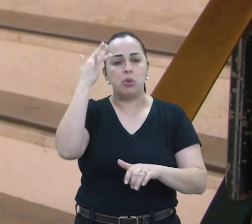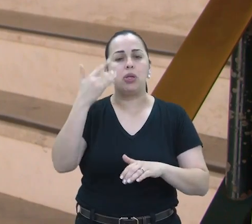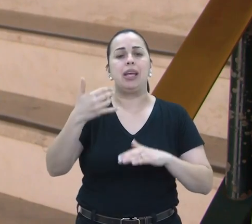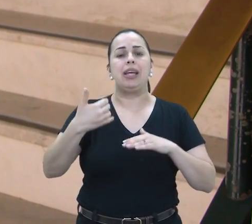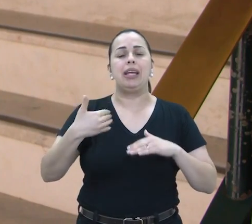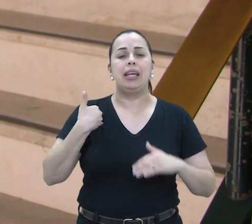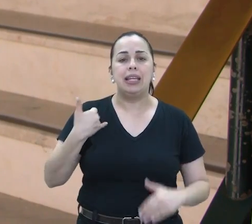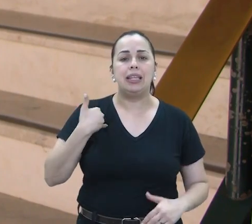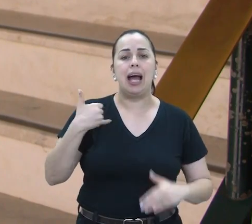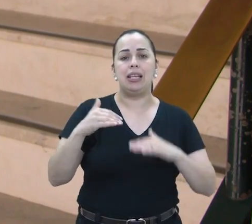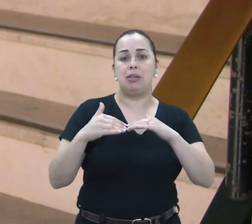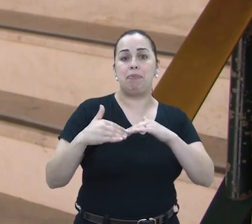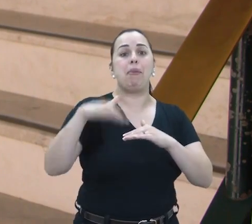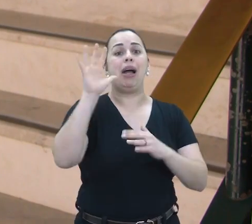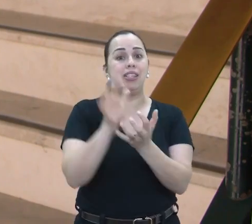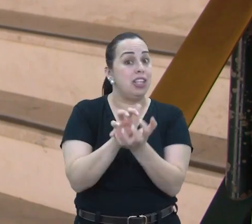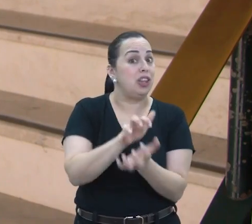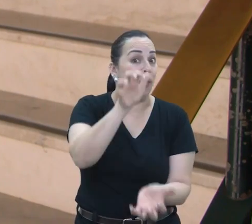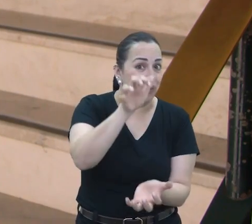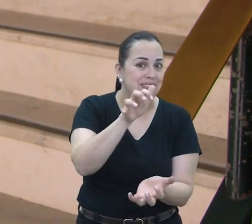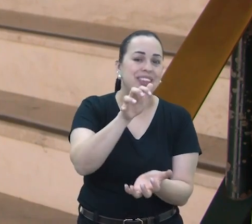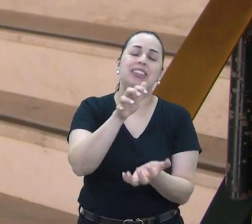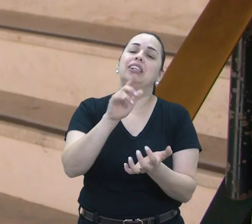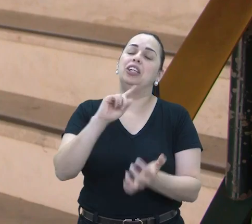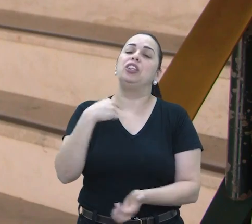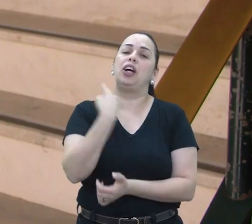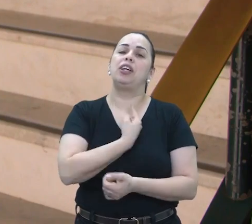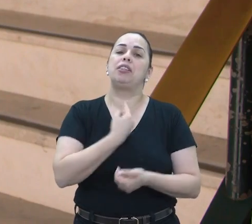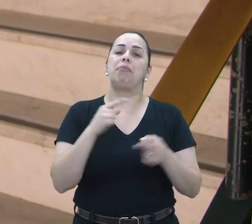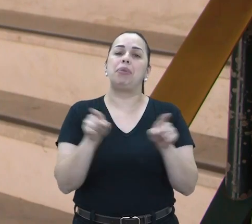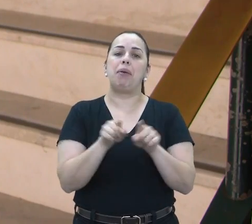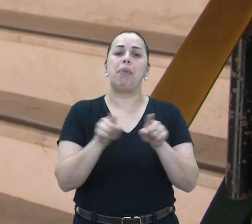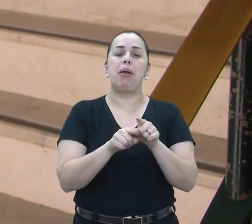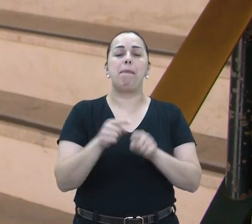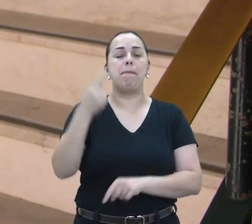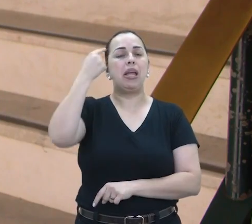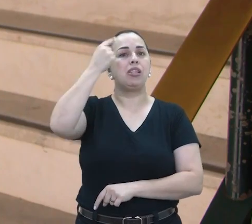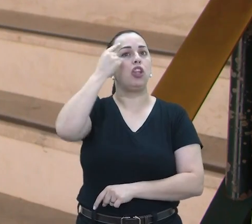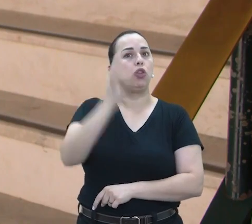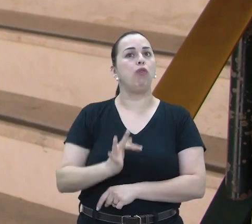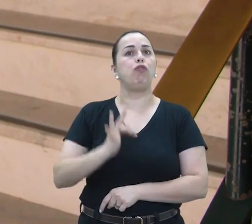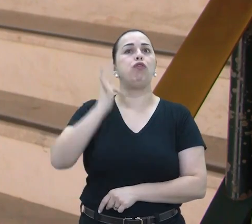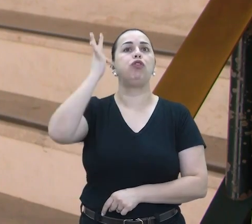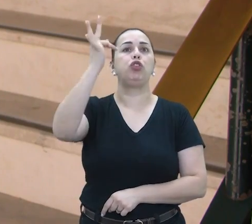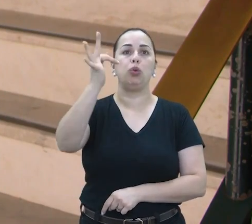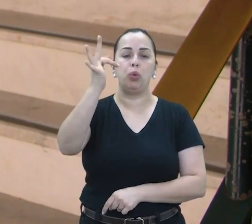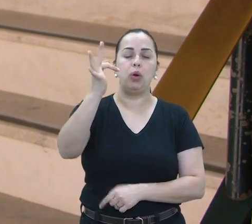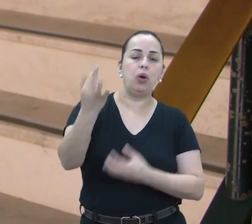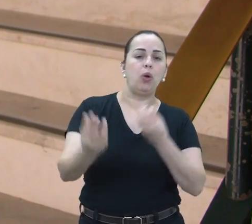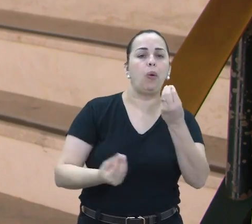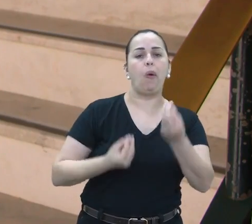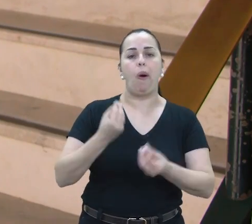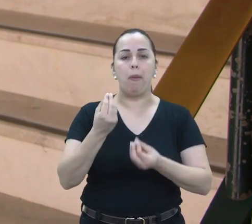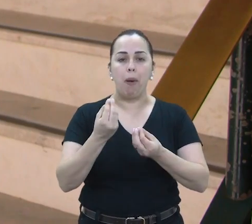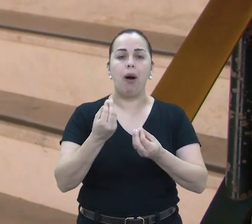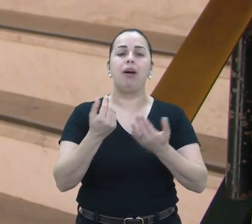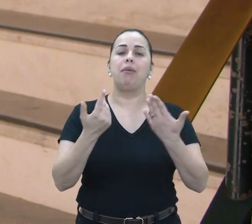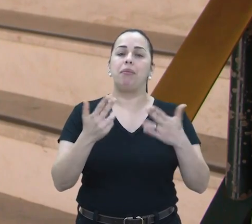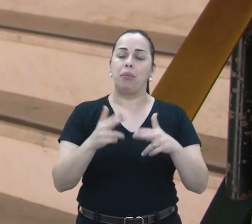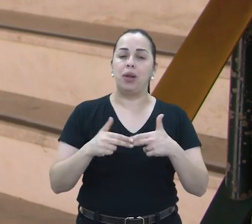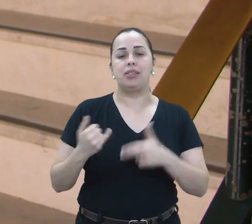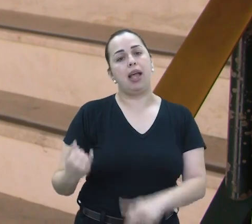pensando a participação das pessoas idosas, nós estaremos também pensando no futuro da própria cidade, né? E é